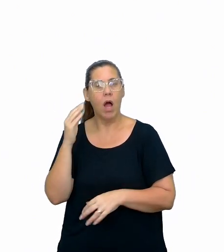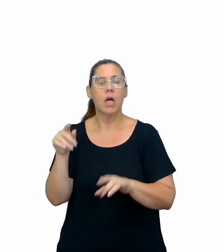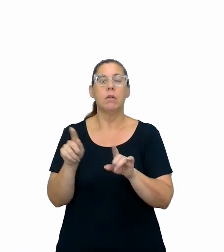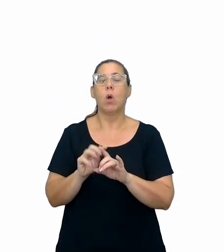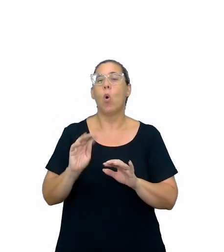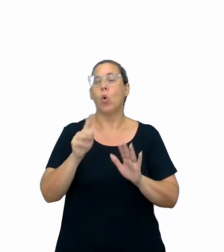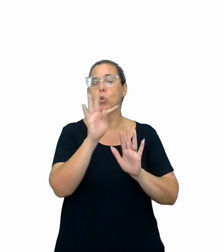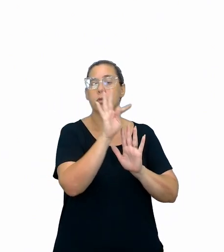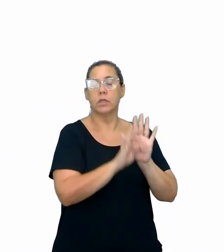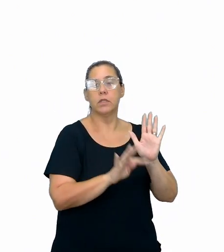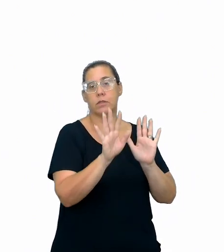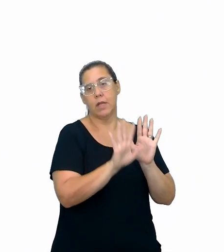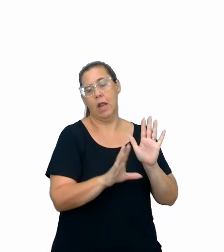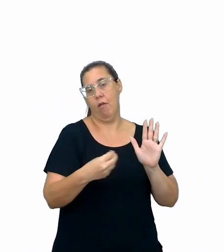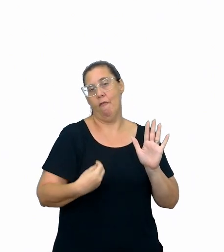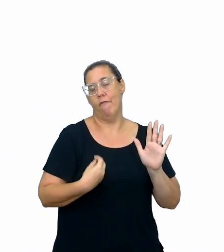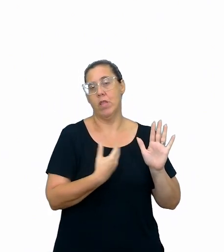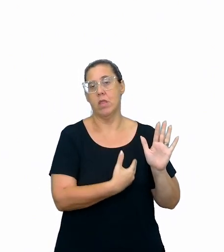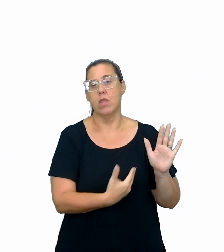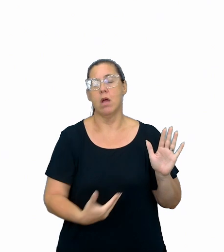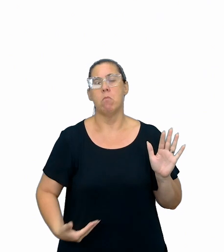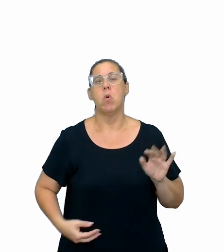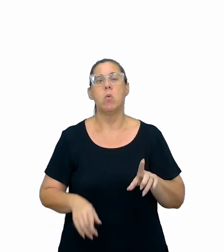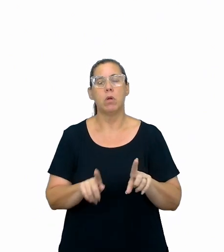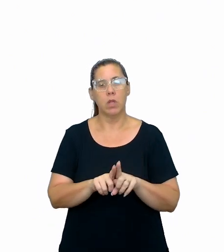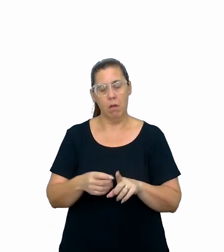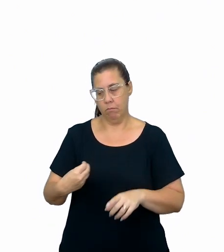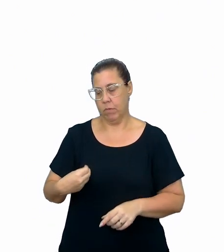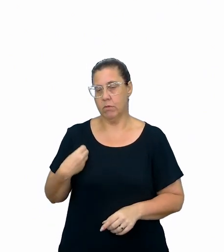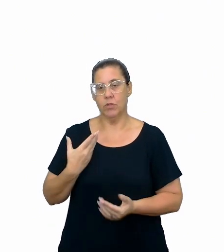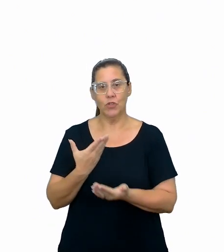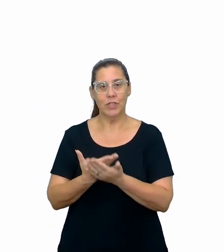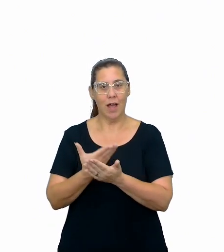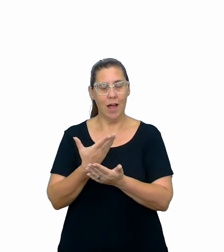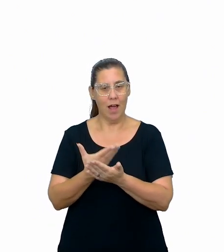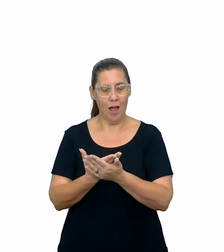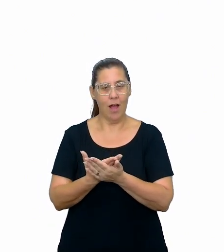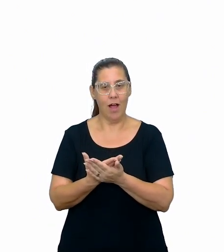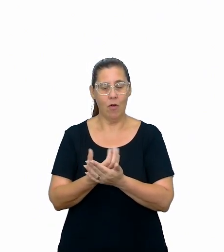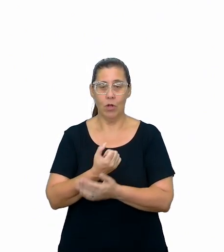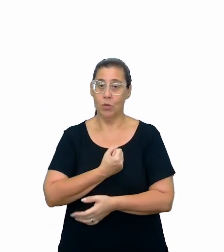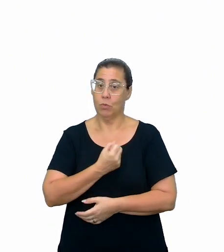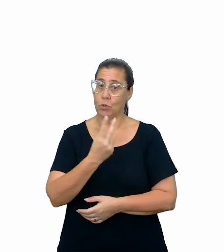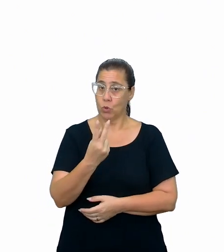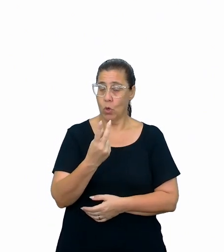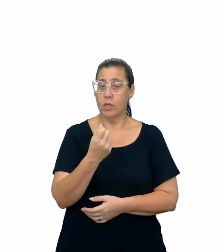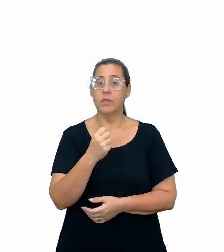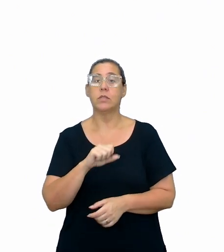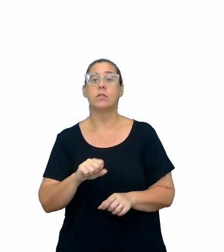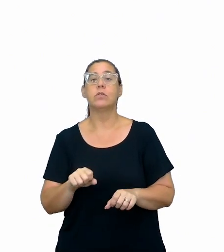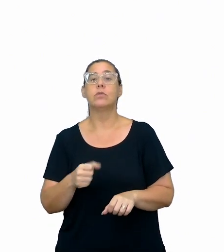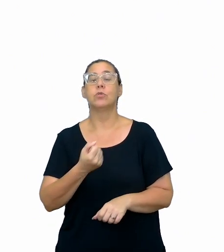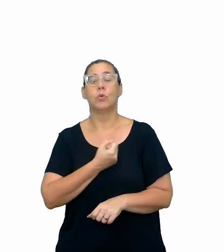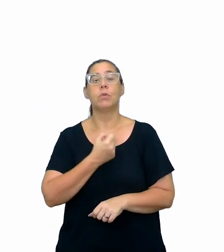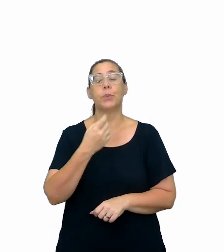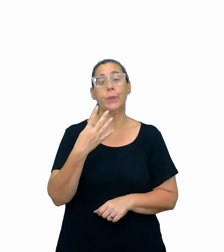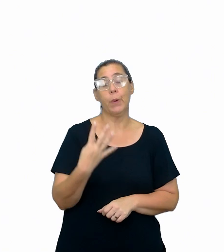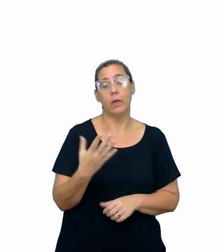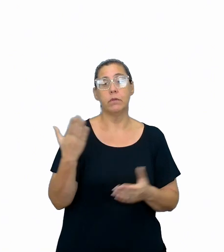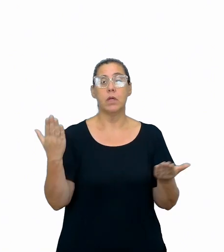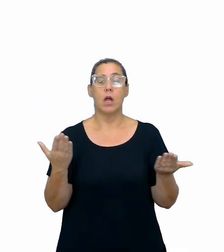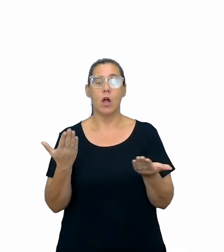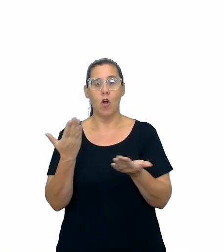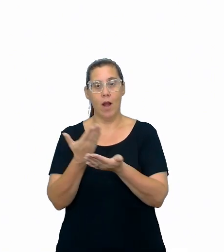outros textos do campo da vida pública, também presente na aula 2 e 4, e agora na